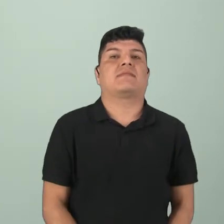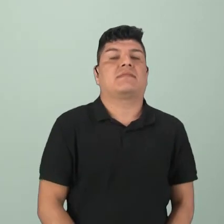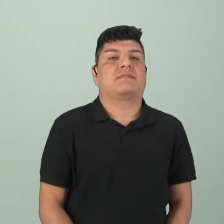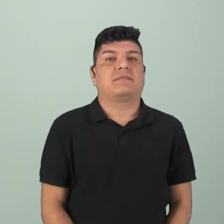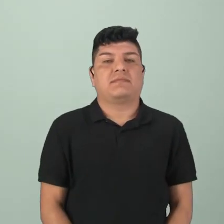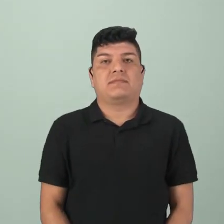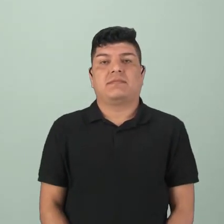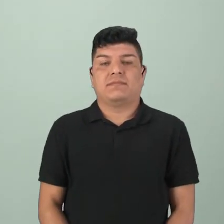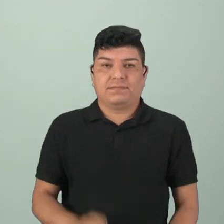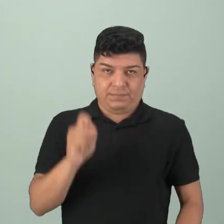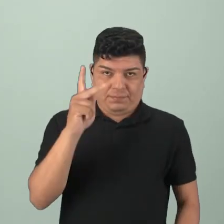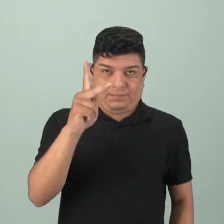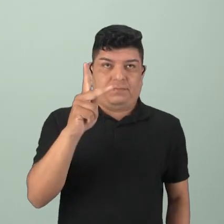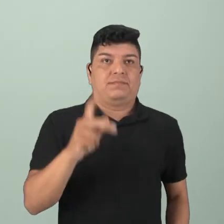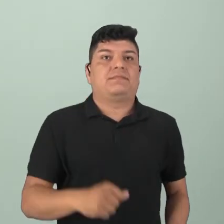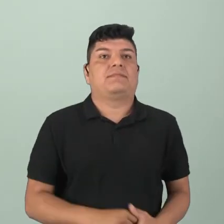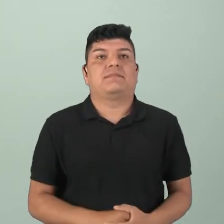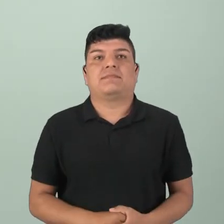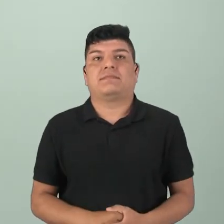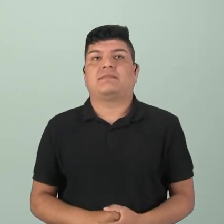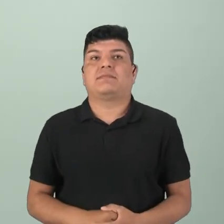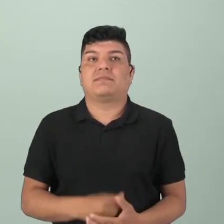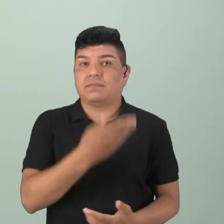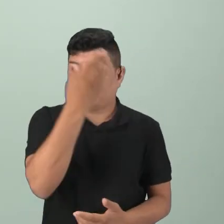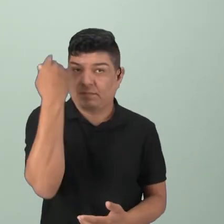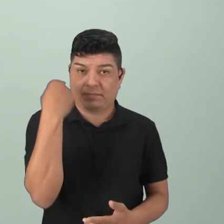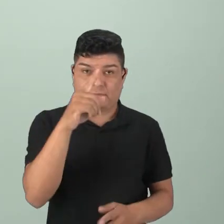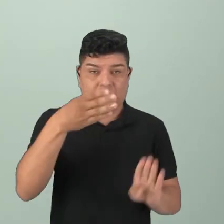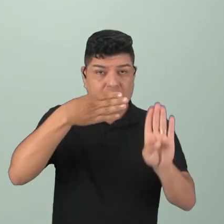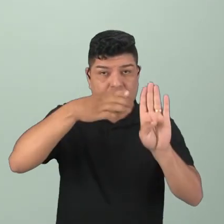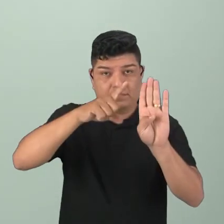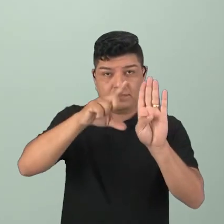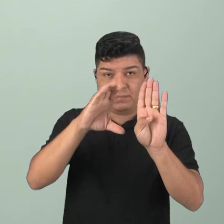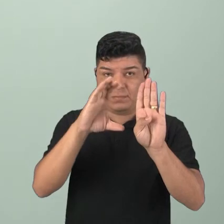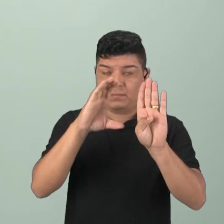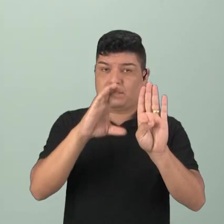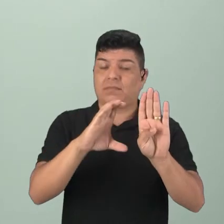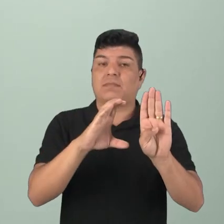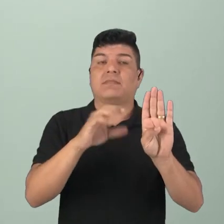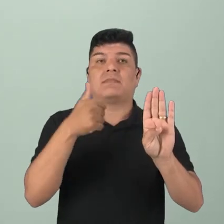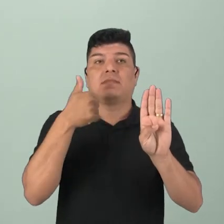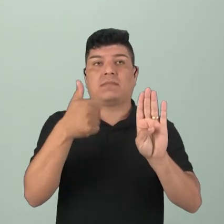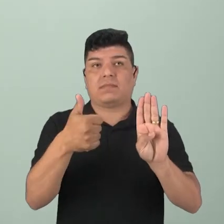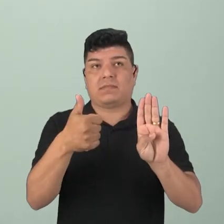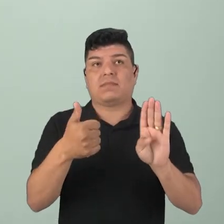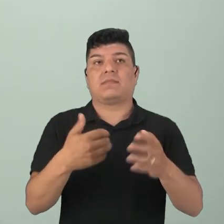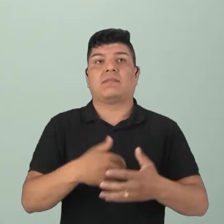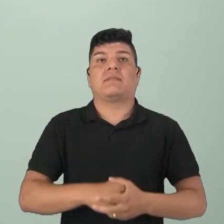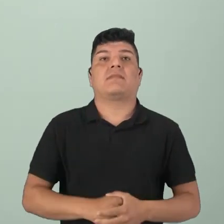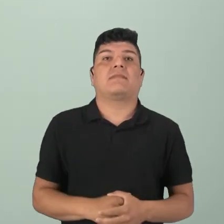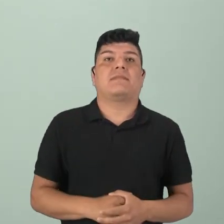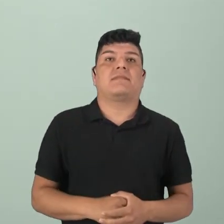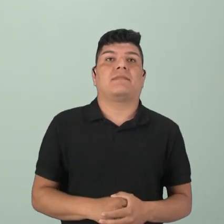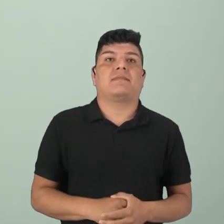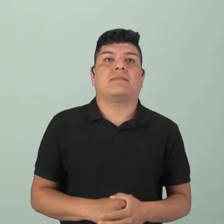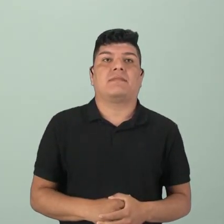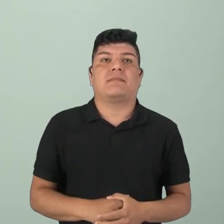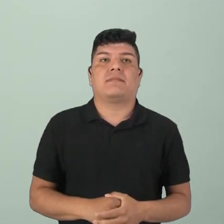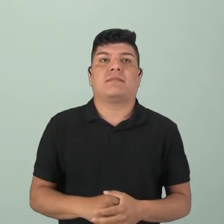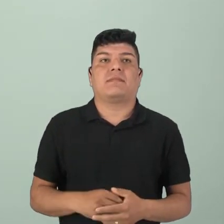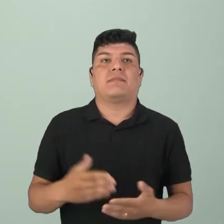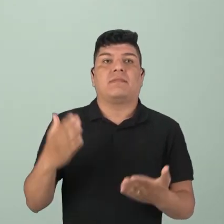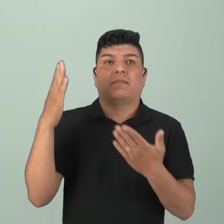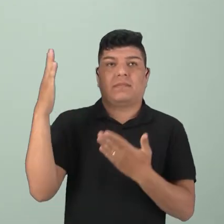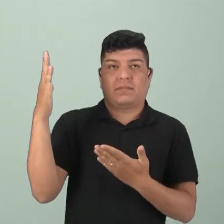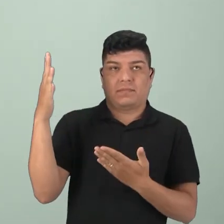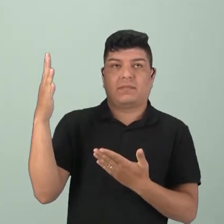nossa região, ok? Pessoal, então não esqueçam, né, de acessar a nossa plataforma. Aqui, né, na Comissão Proíndio